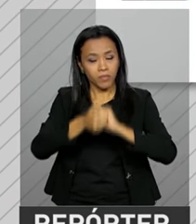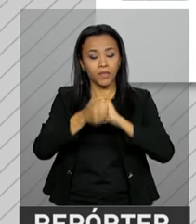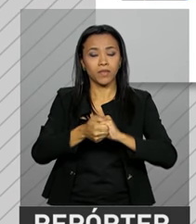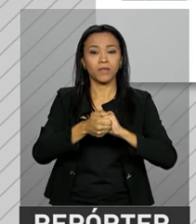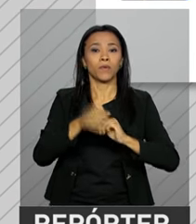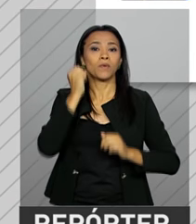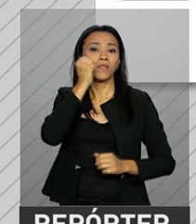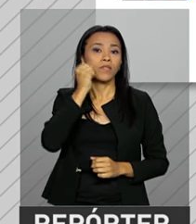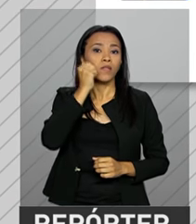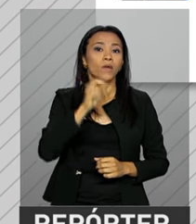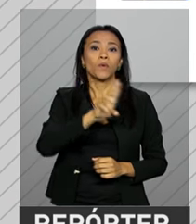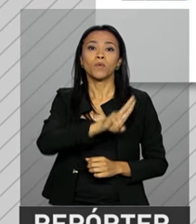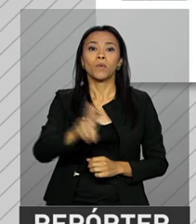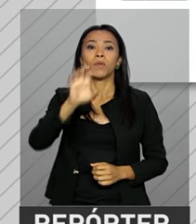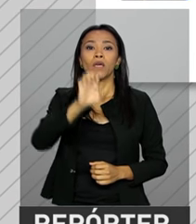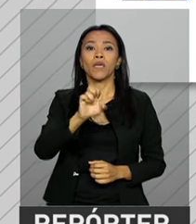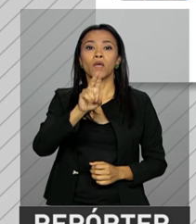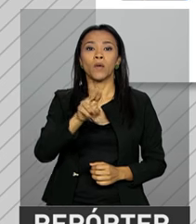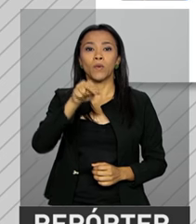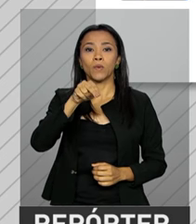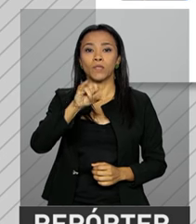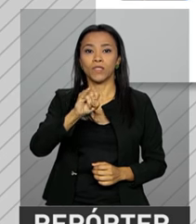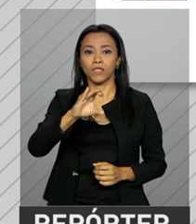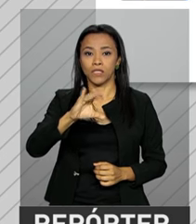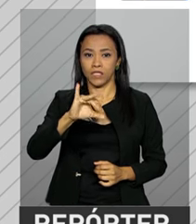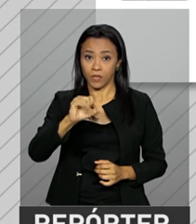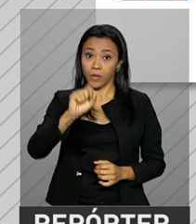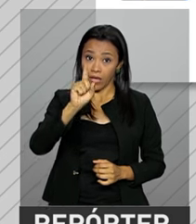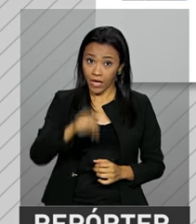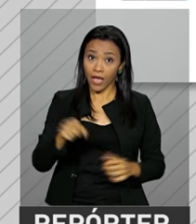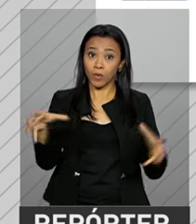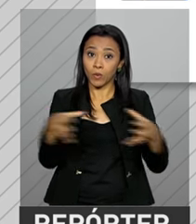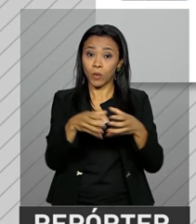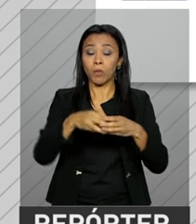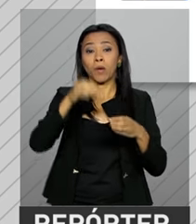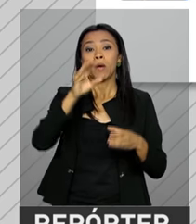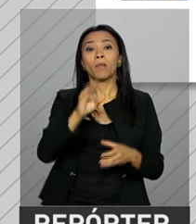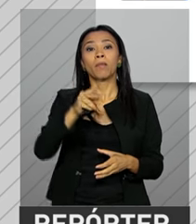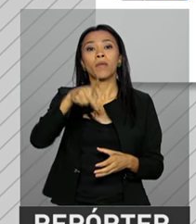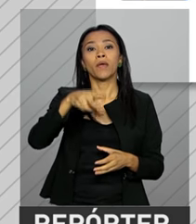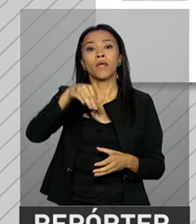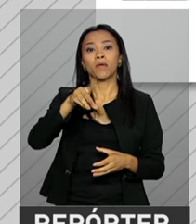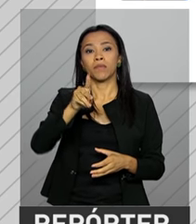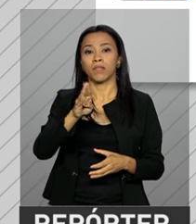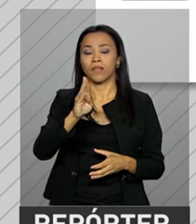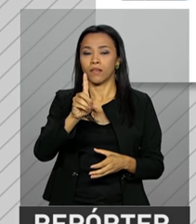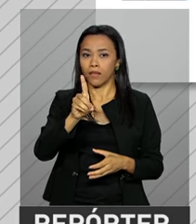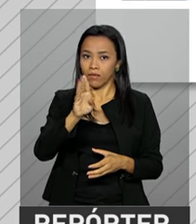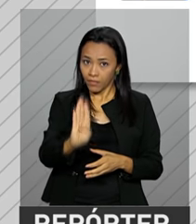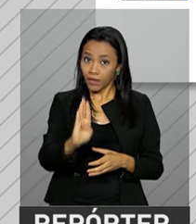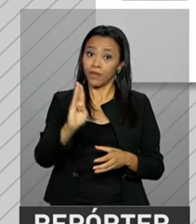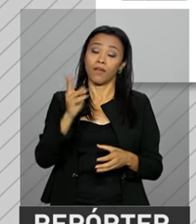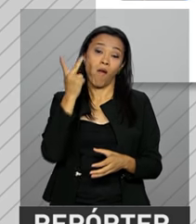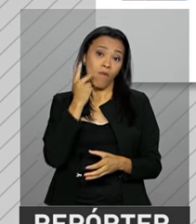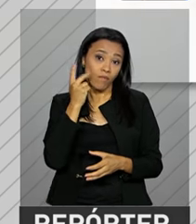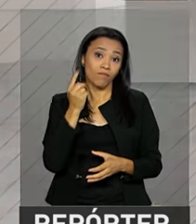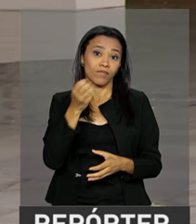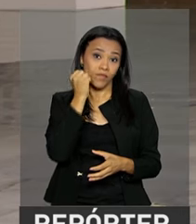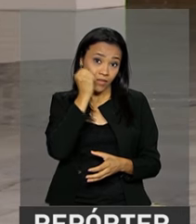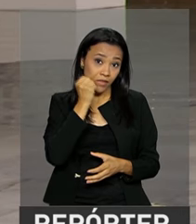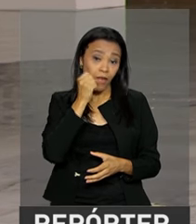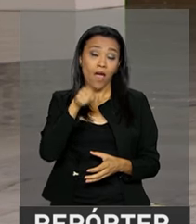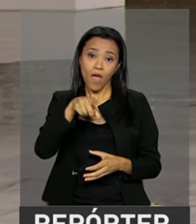Eunício Oliveira, do PMDB do Ceará, eleito nesta quarta-feira como o novo presidente